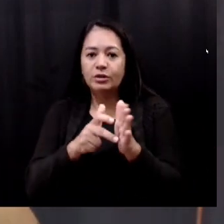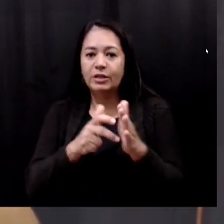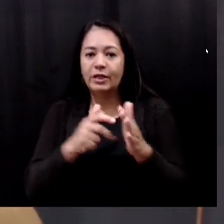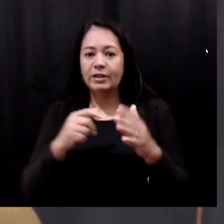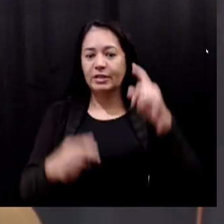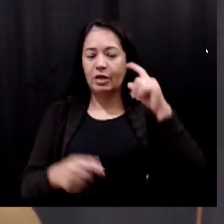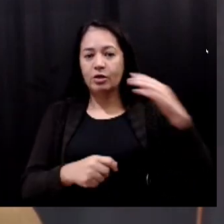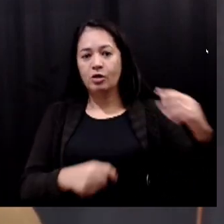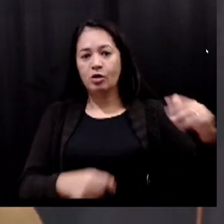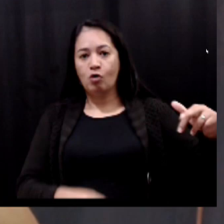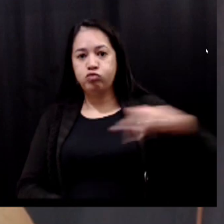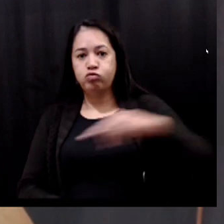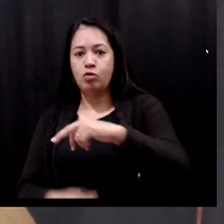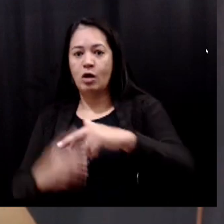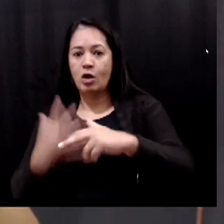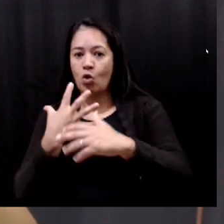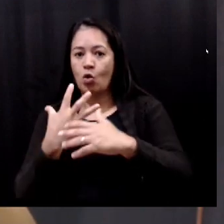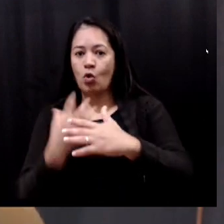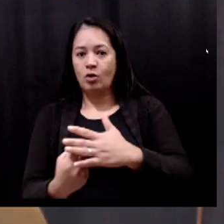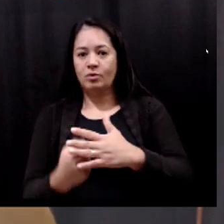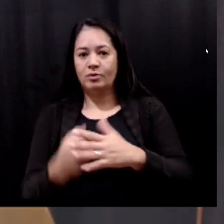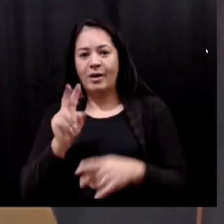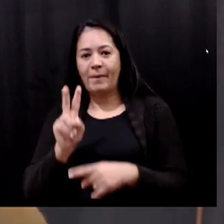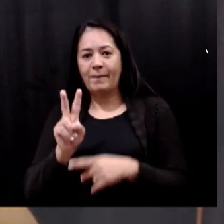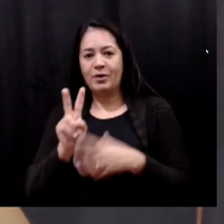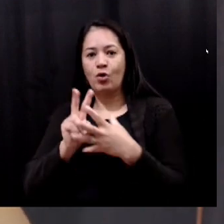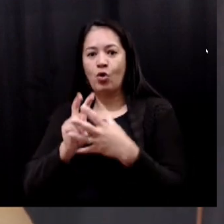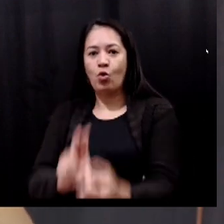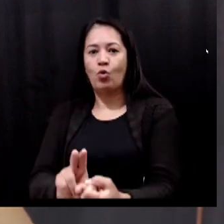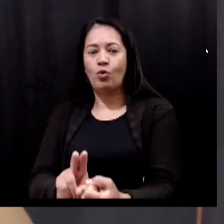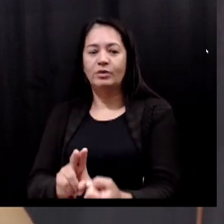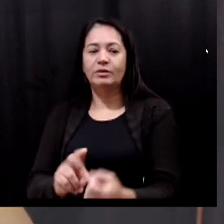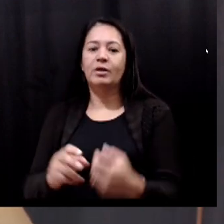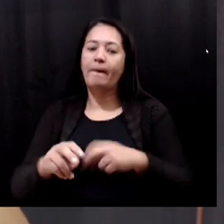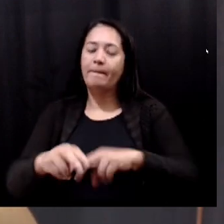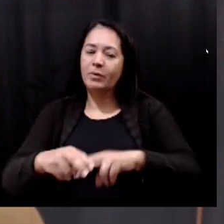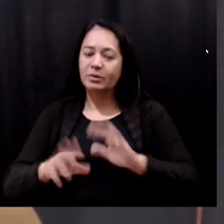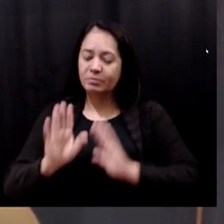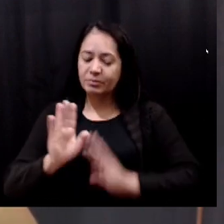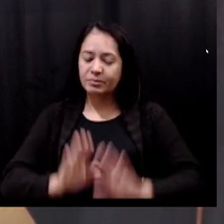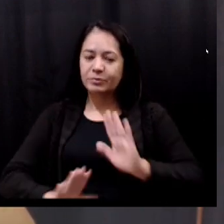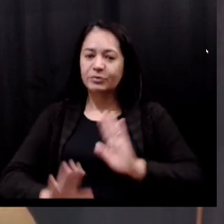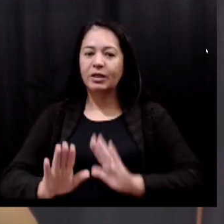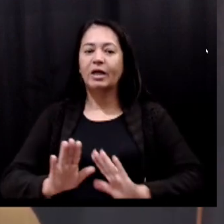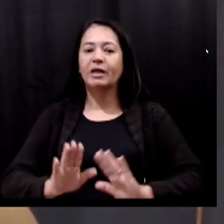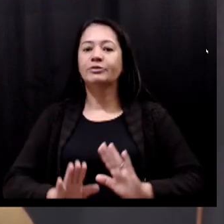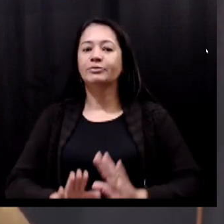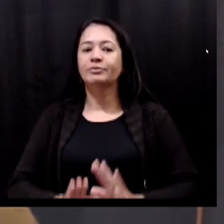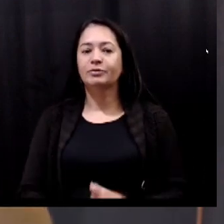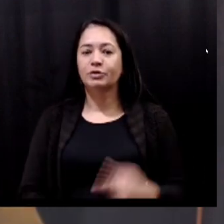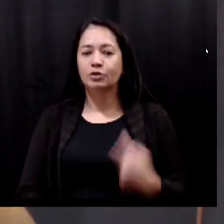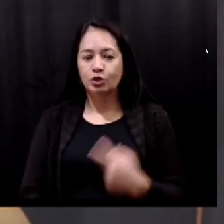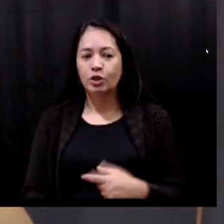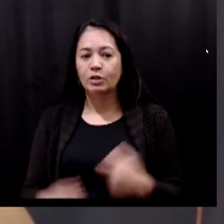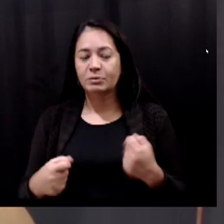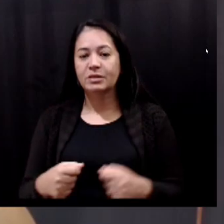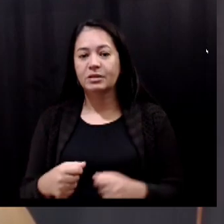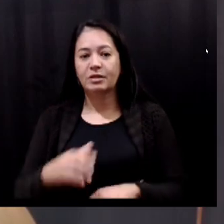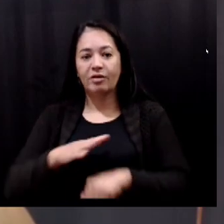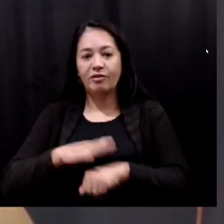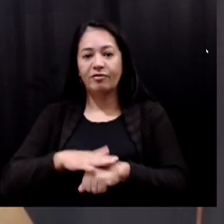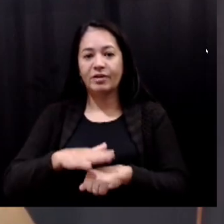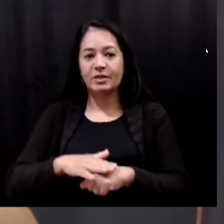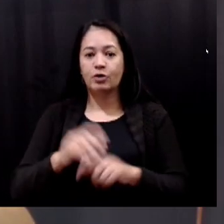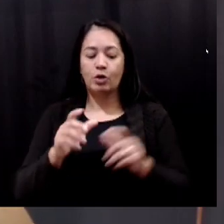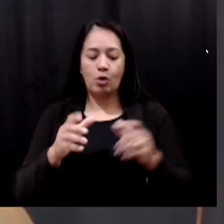vácuo. Então, o ideal é que quando a gente começa a se tornar um cuidador, que a gente já possa fazer uma rede de apoio,